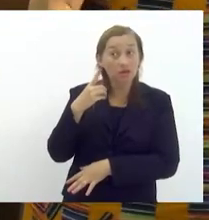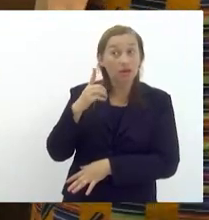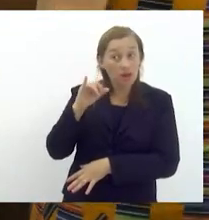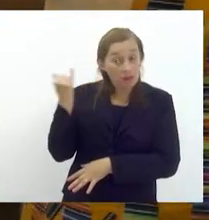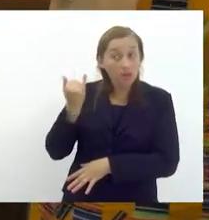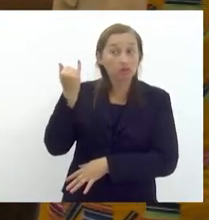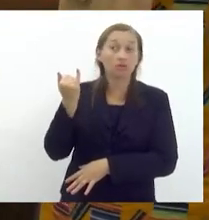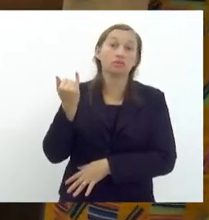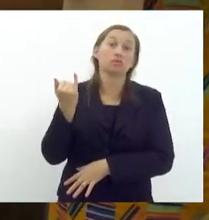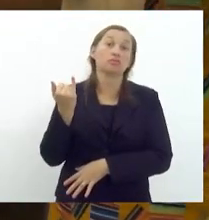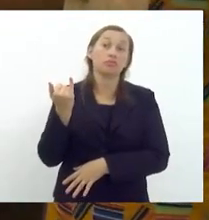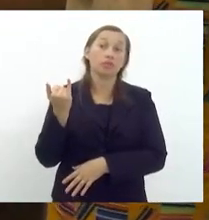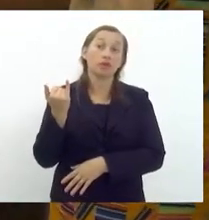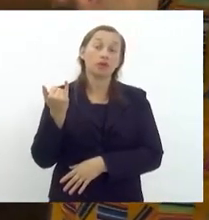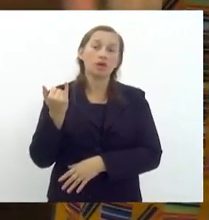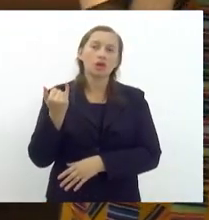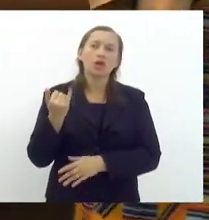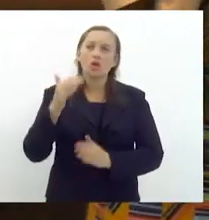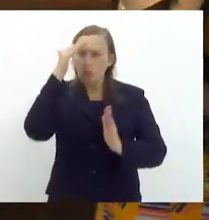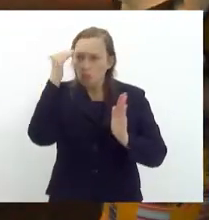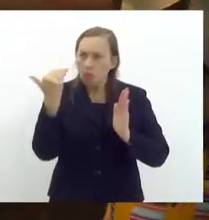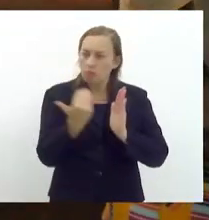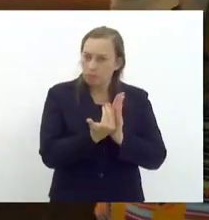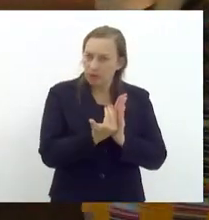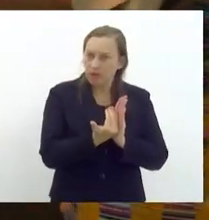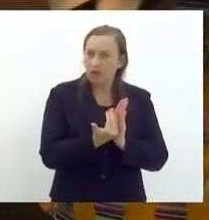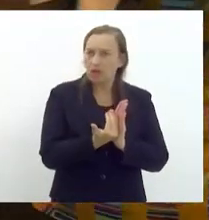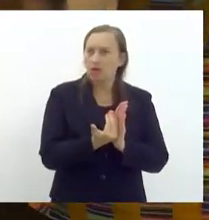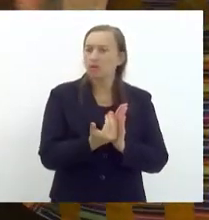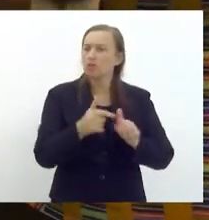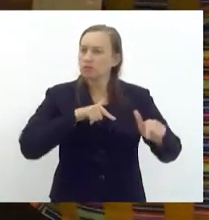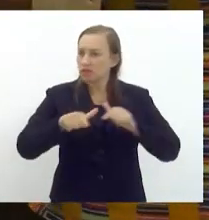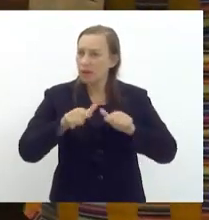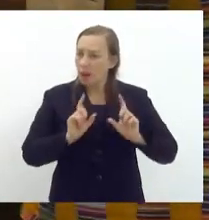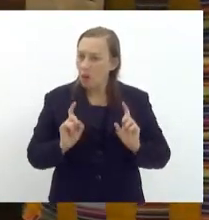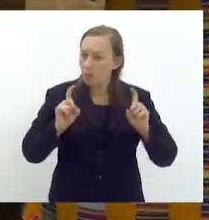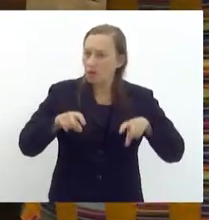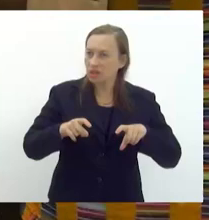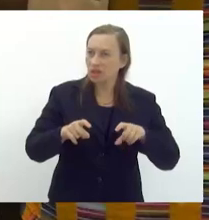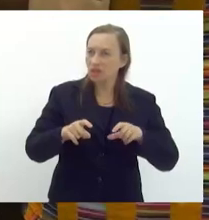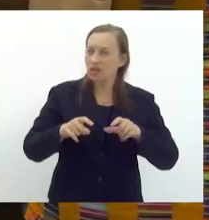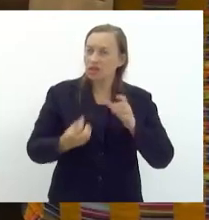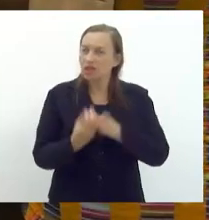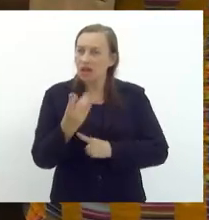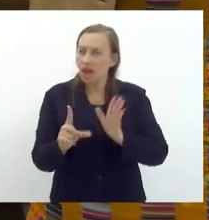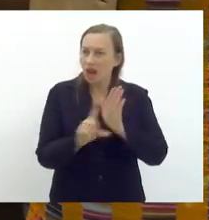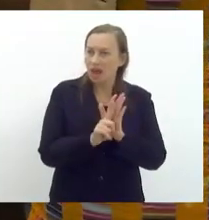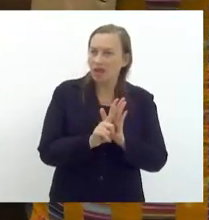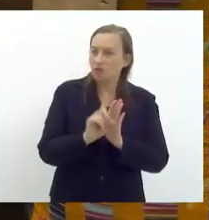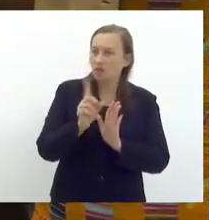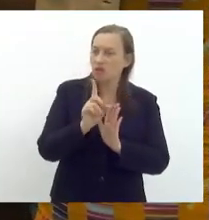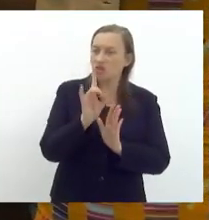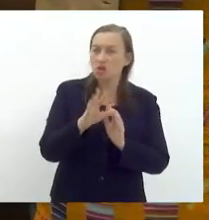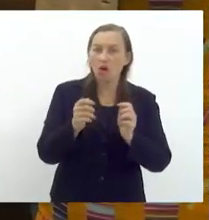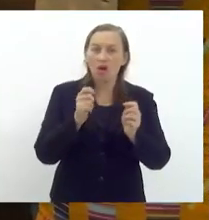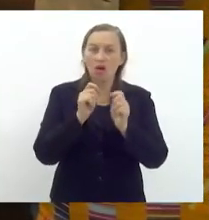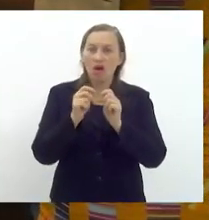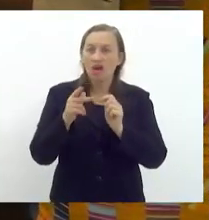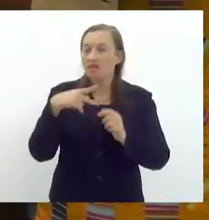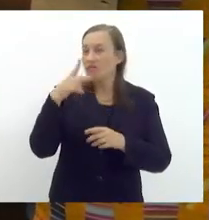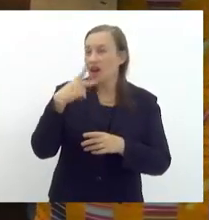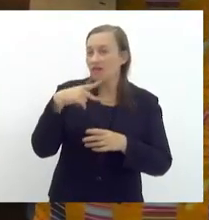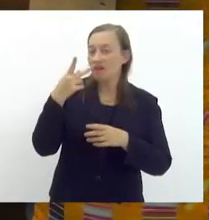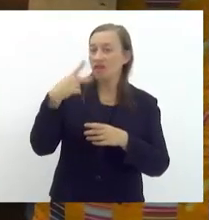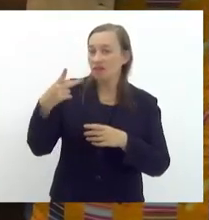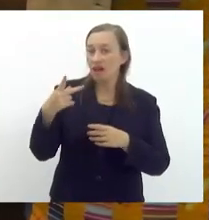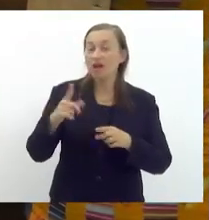que cumprir um mandato legislar não é só defender falta e fazer discurso no microfone sobretudo No que